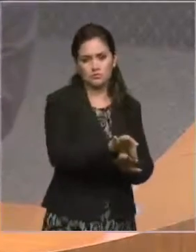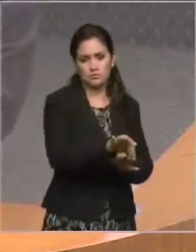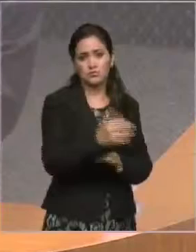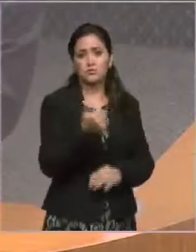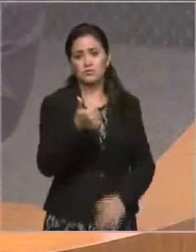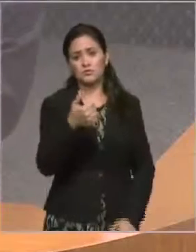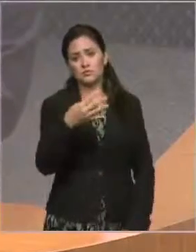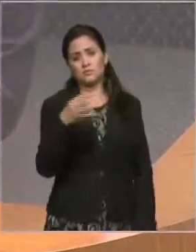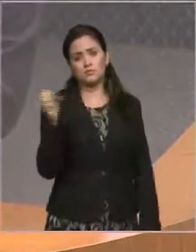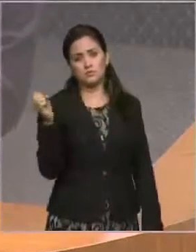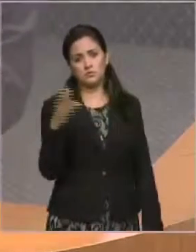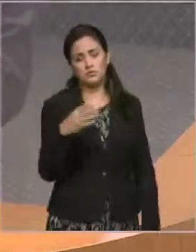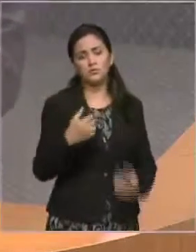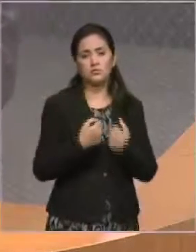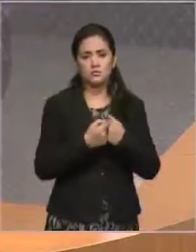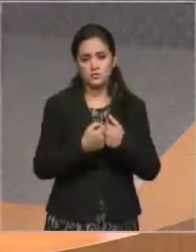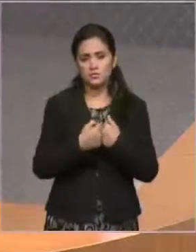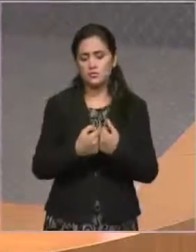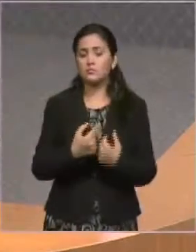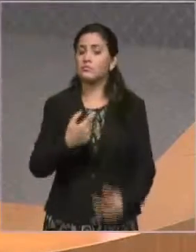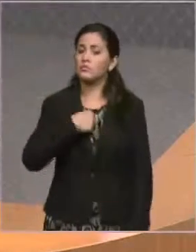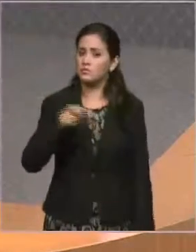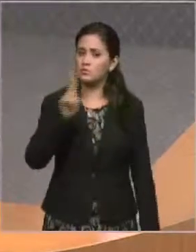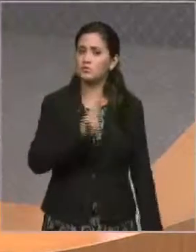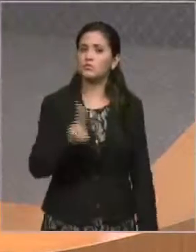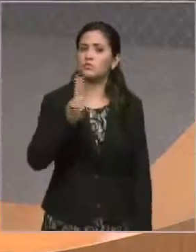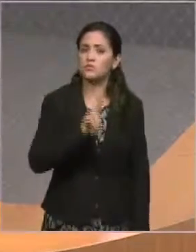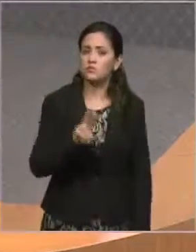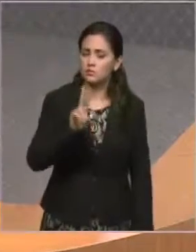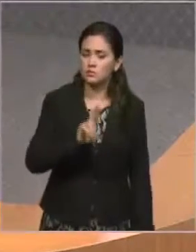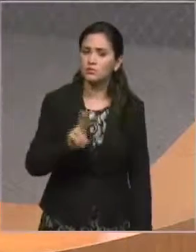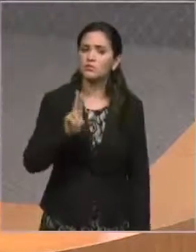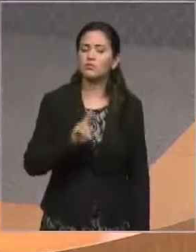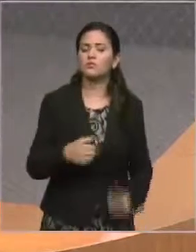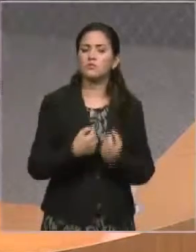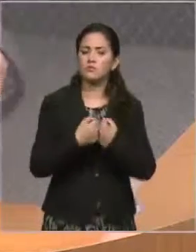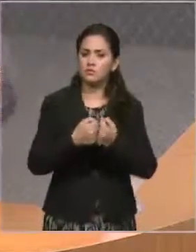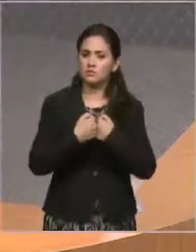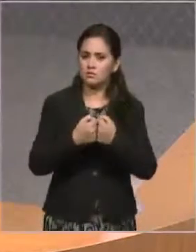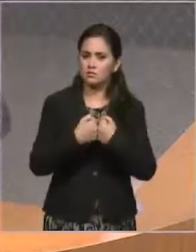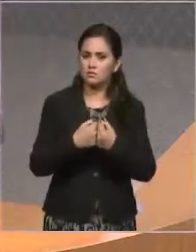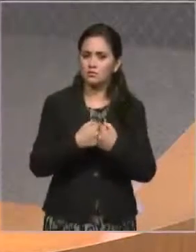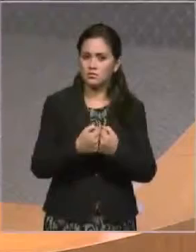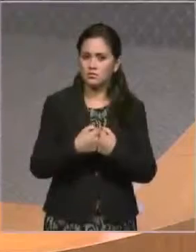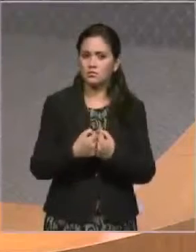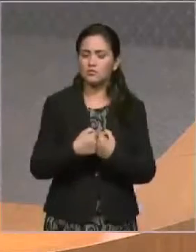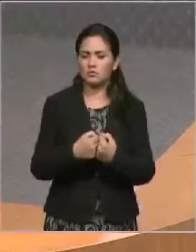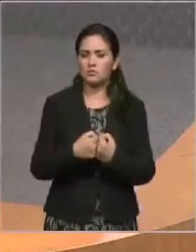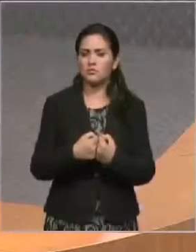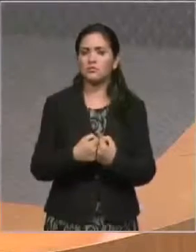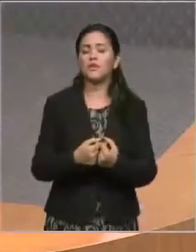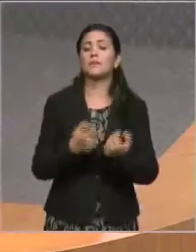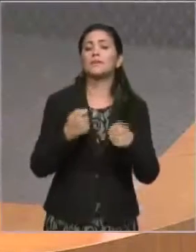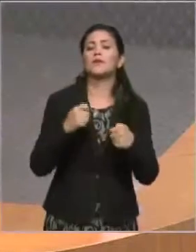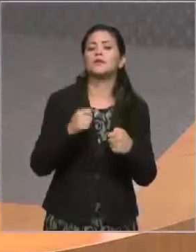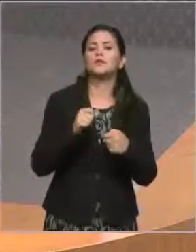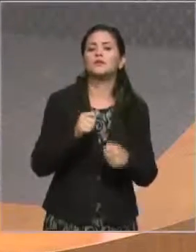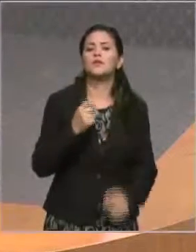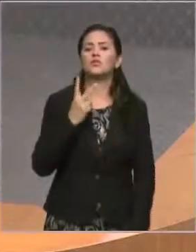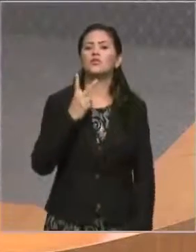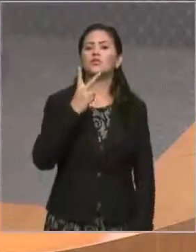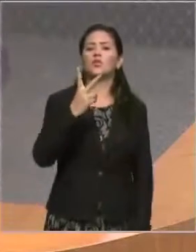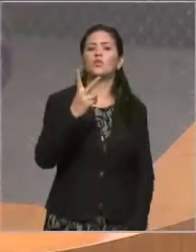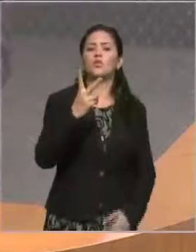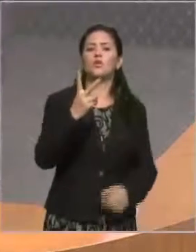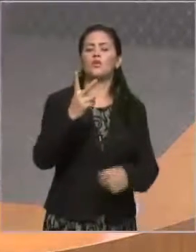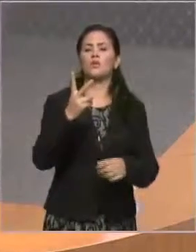discurso. Como usuário do transporte público, tinha que pegar 2 ônibus, o sistema não é integrado. Pegava o Timon